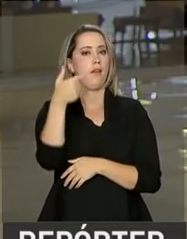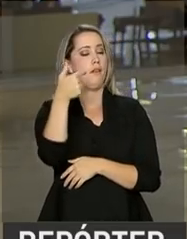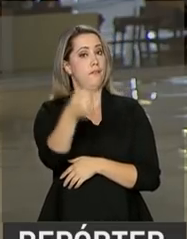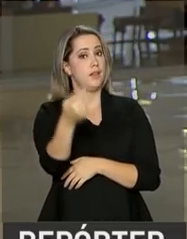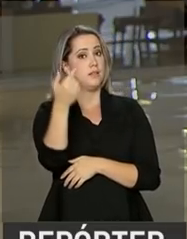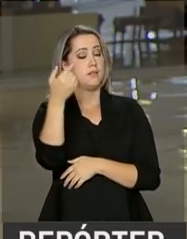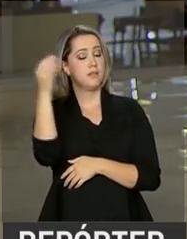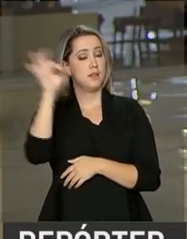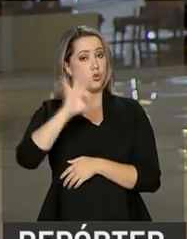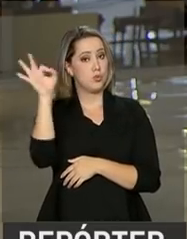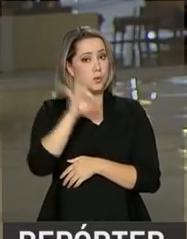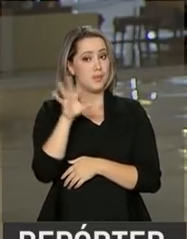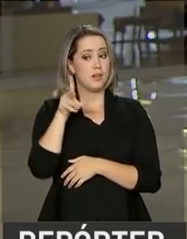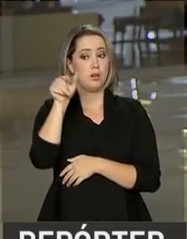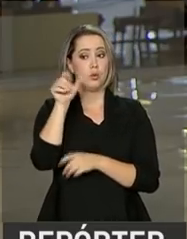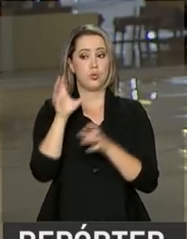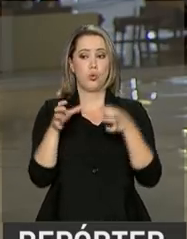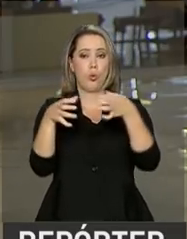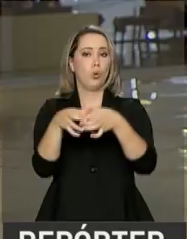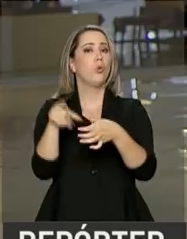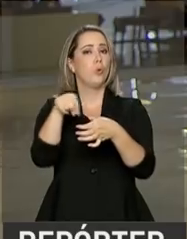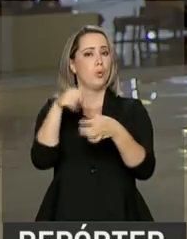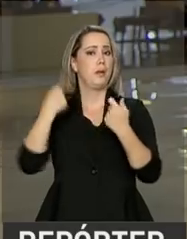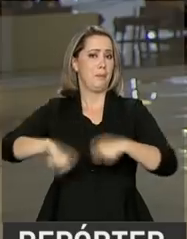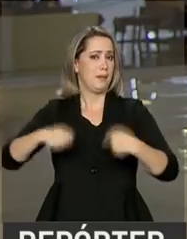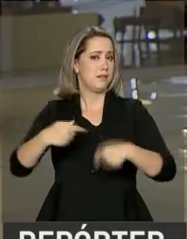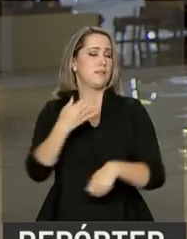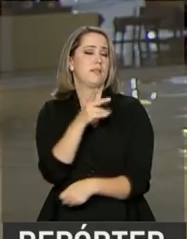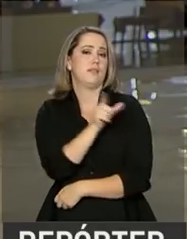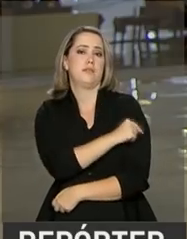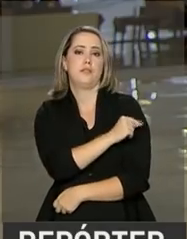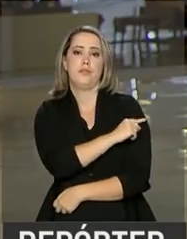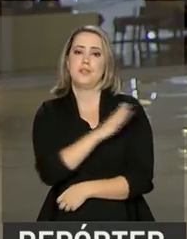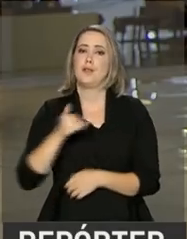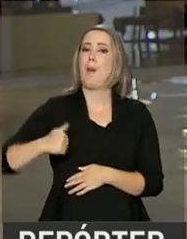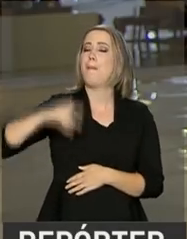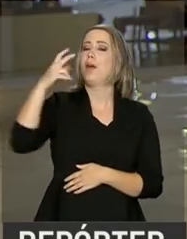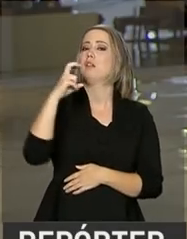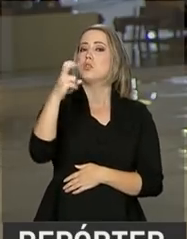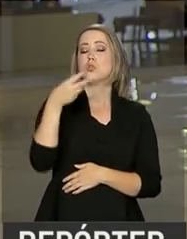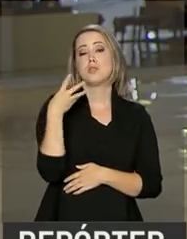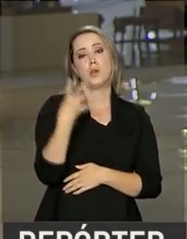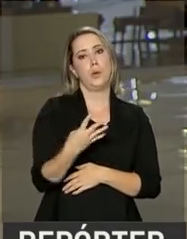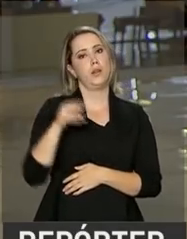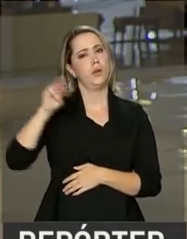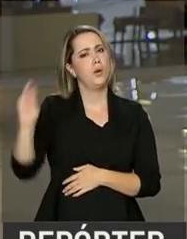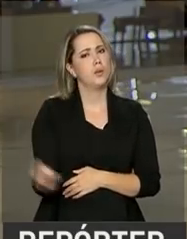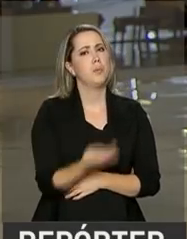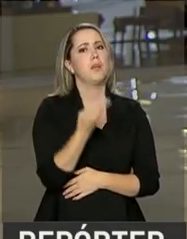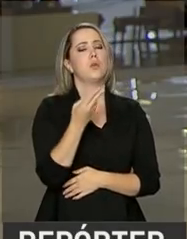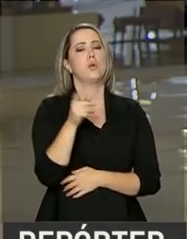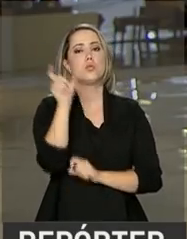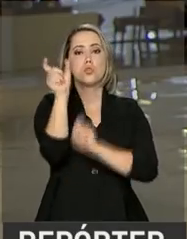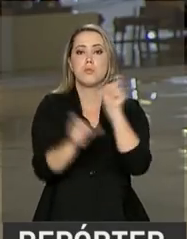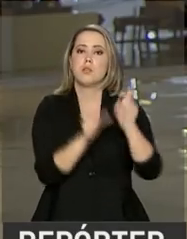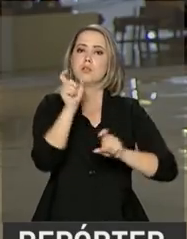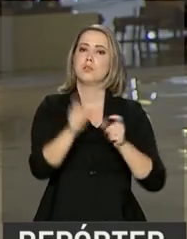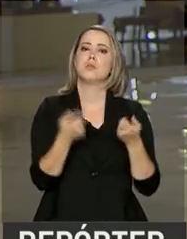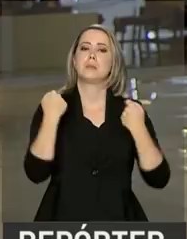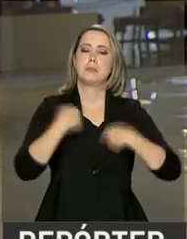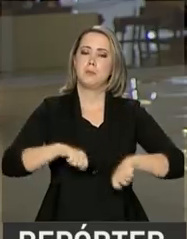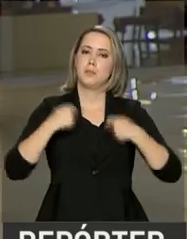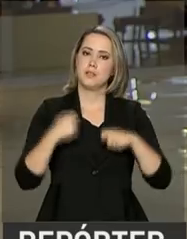meio por cento do público alvo formado por mais de 54 milhões de pessoas consideradas mais vulneráveis